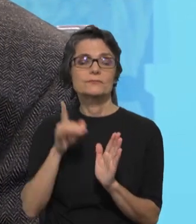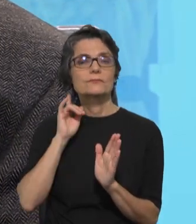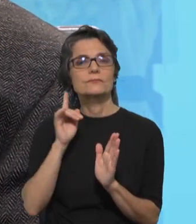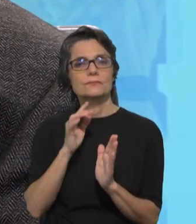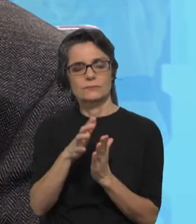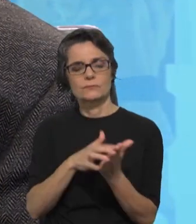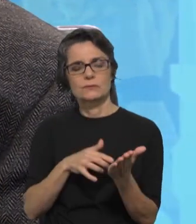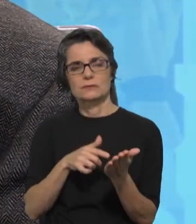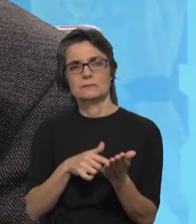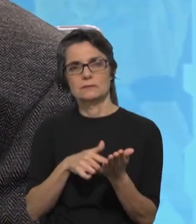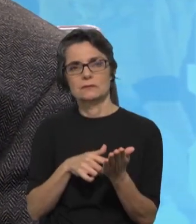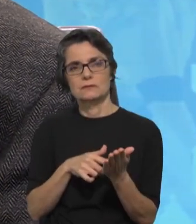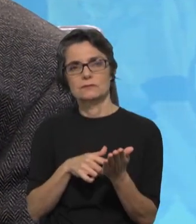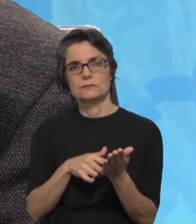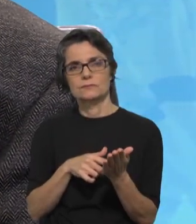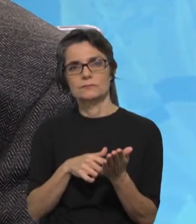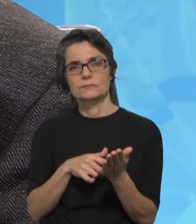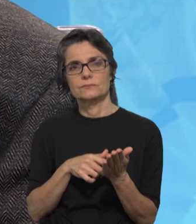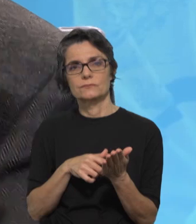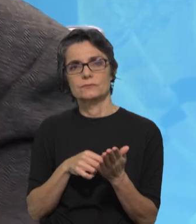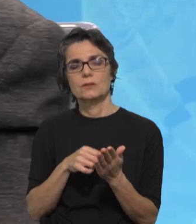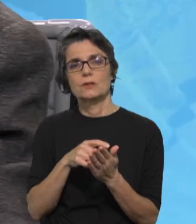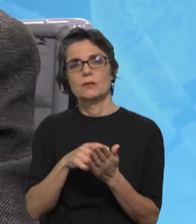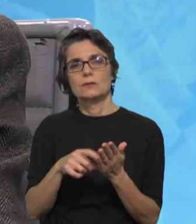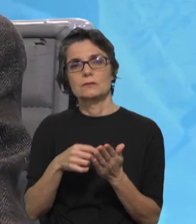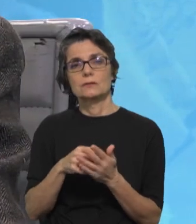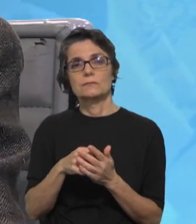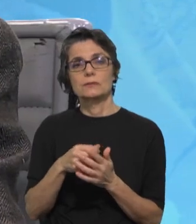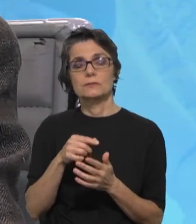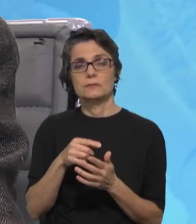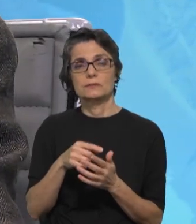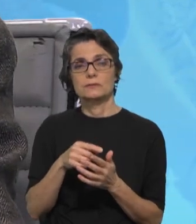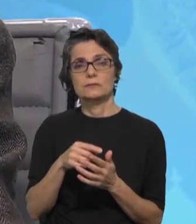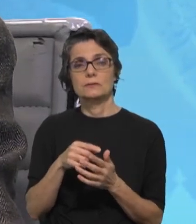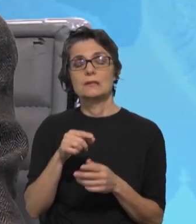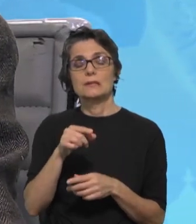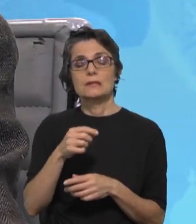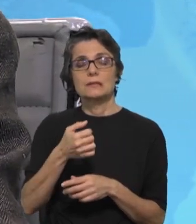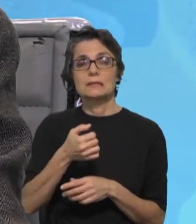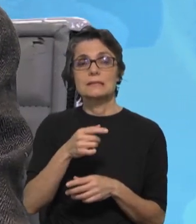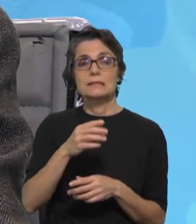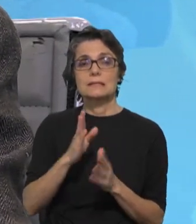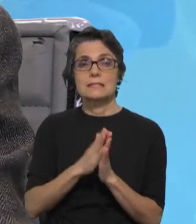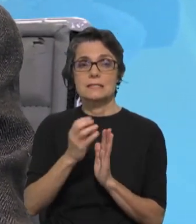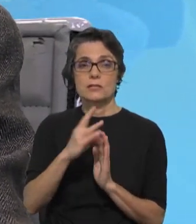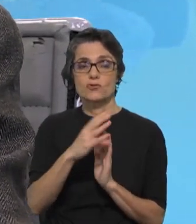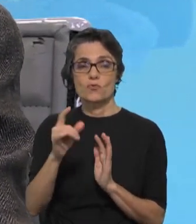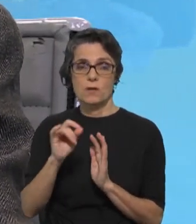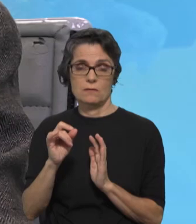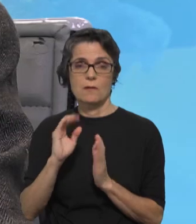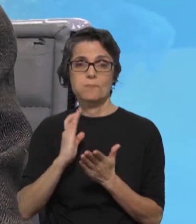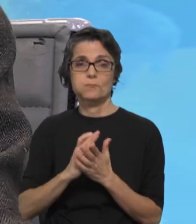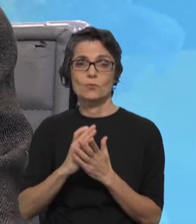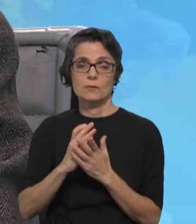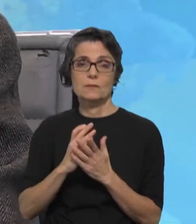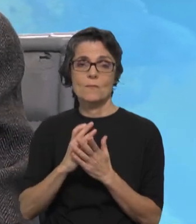texto do capítulo 15 de São João. Última ceia. Curioso, hein? Podemos dizer que